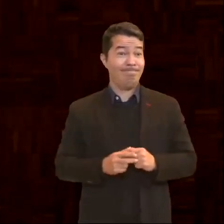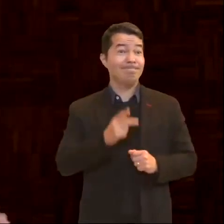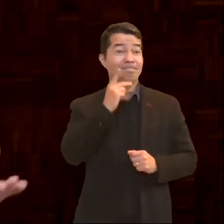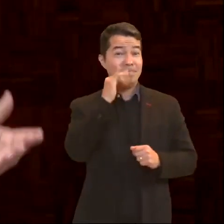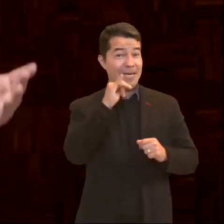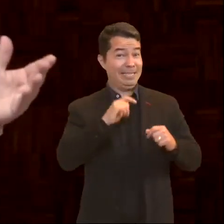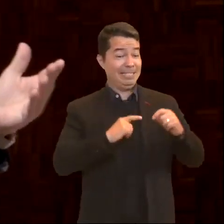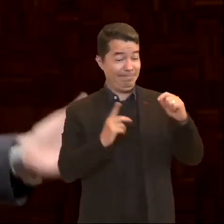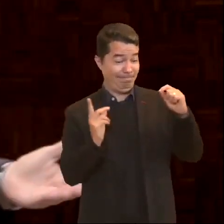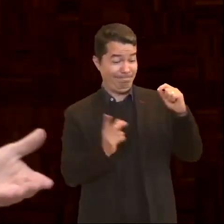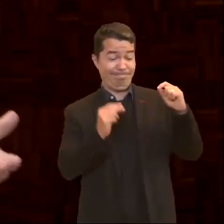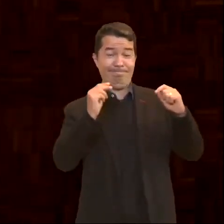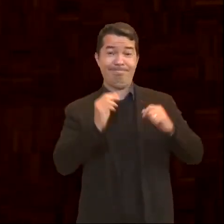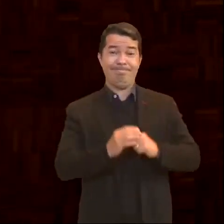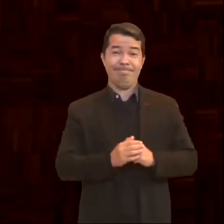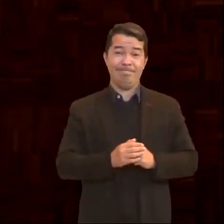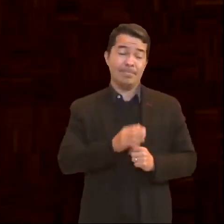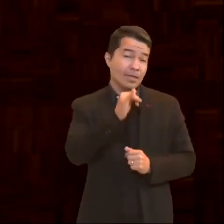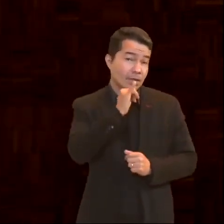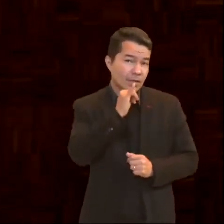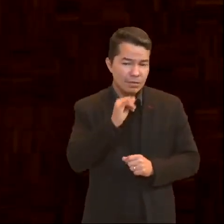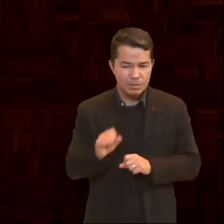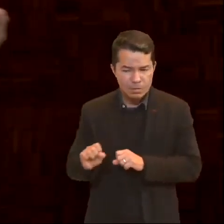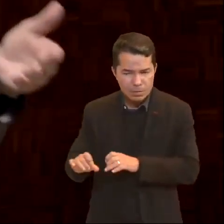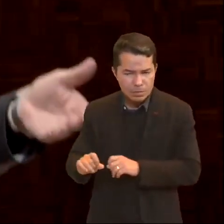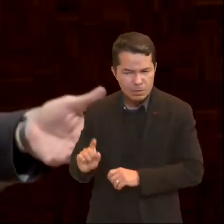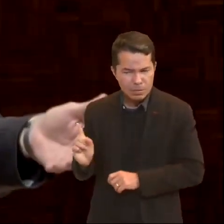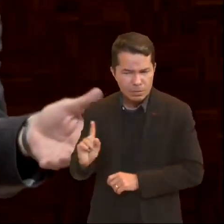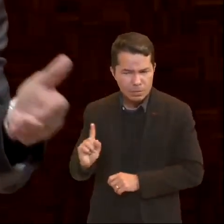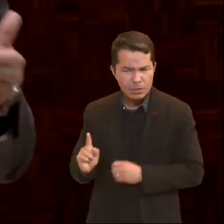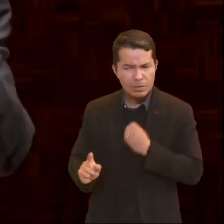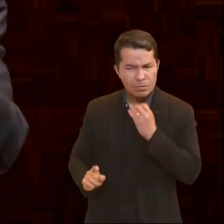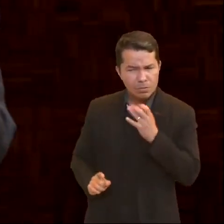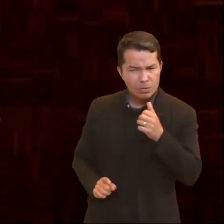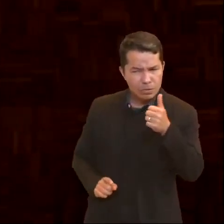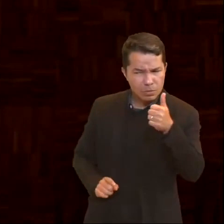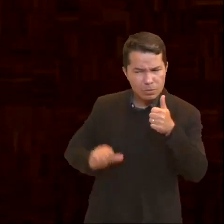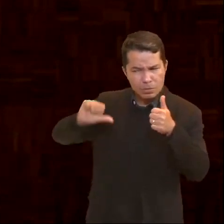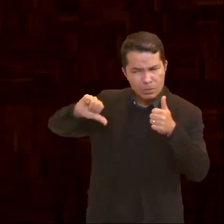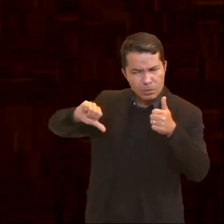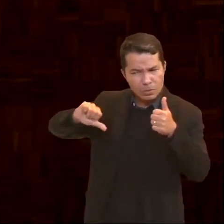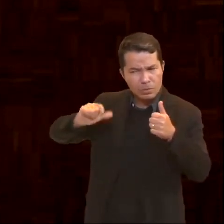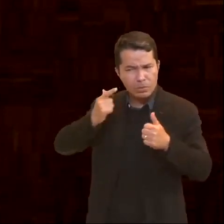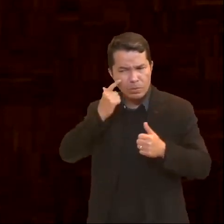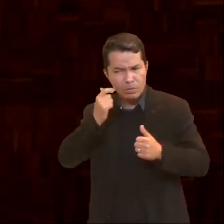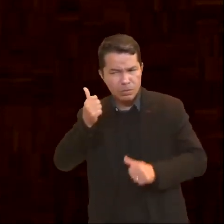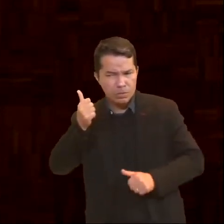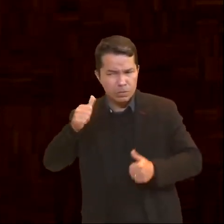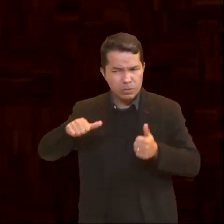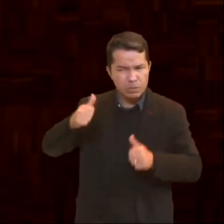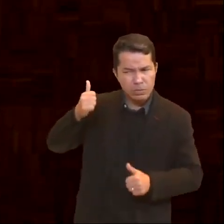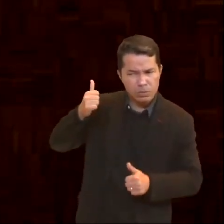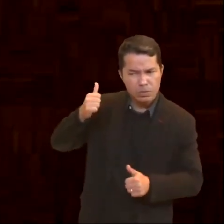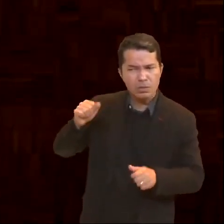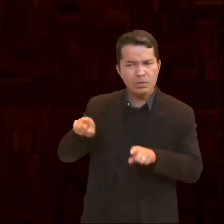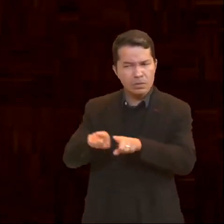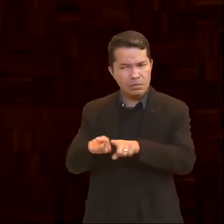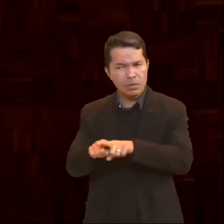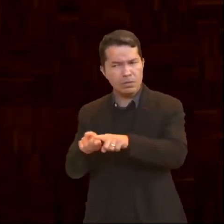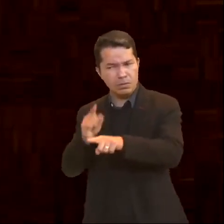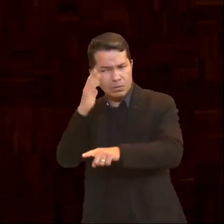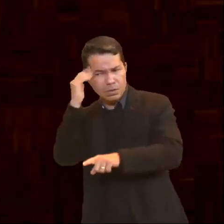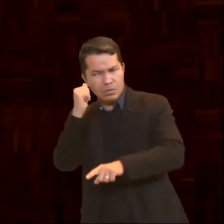os nossos filhos. Olha, isso aqui é bom, isso aqui é mal, isso aqui funciona assim, funciona desse outro jeito, a vida é